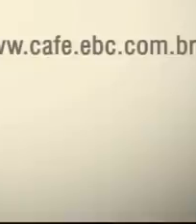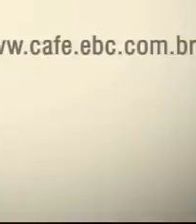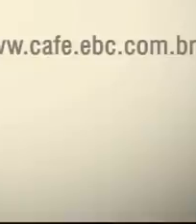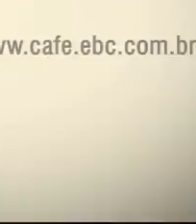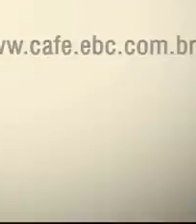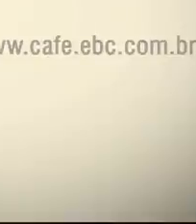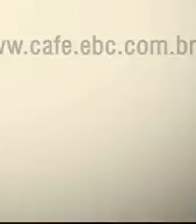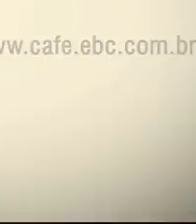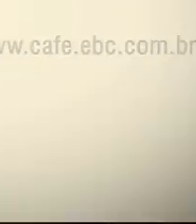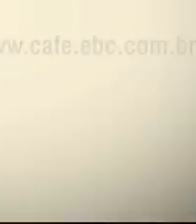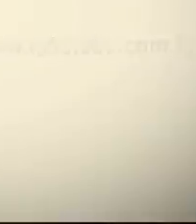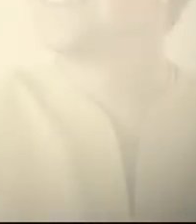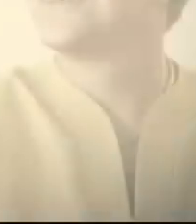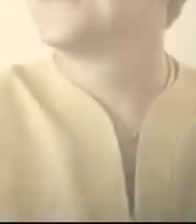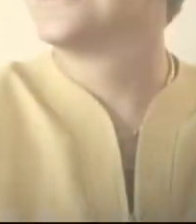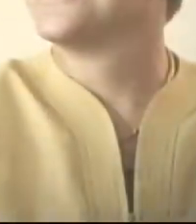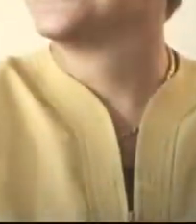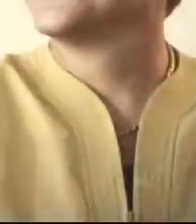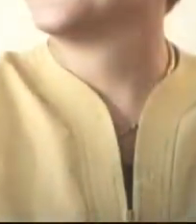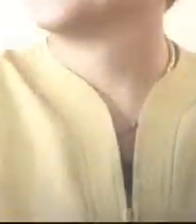segunda-feira até